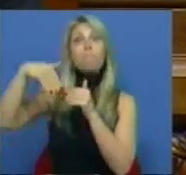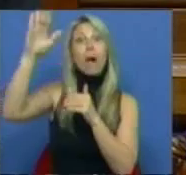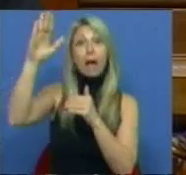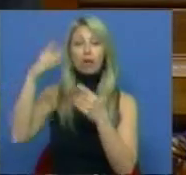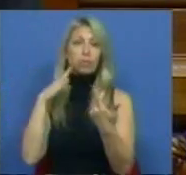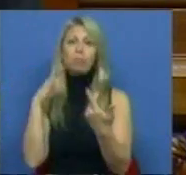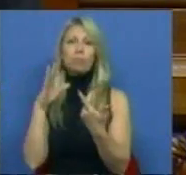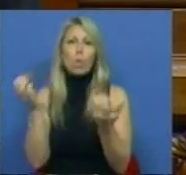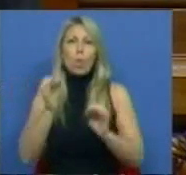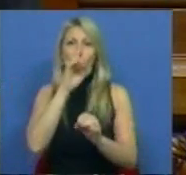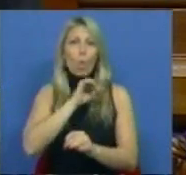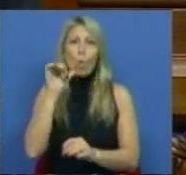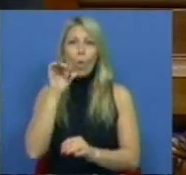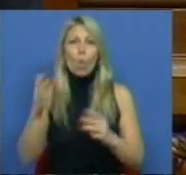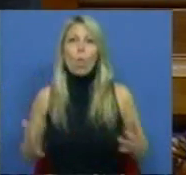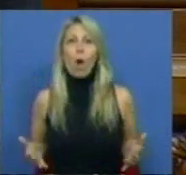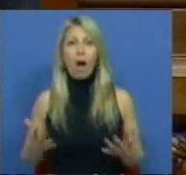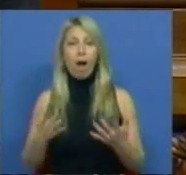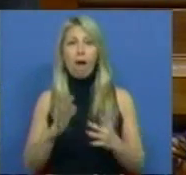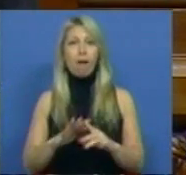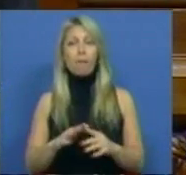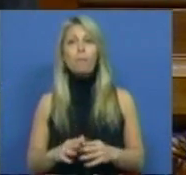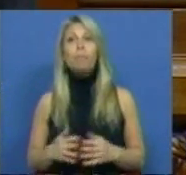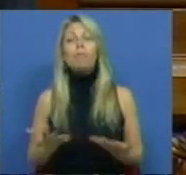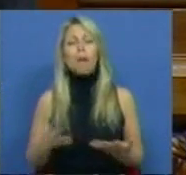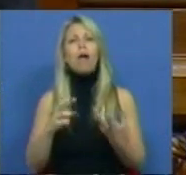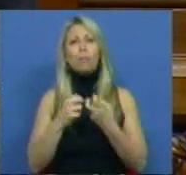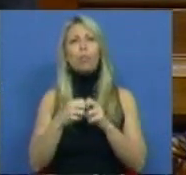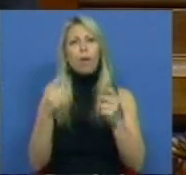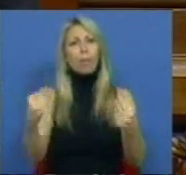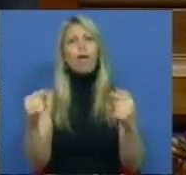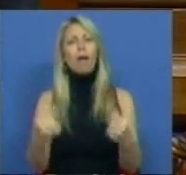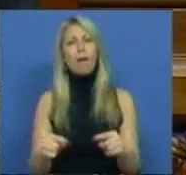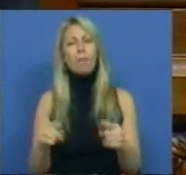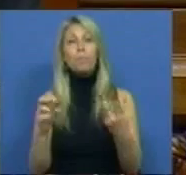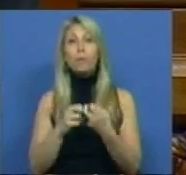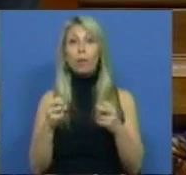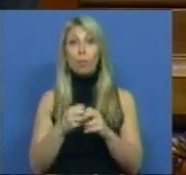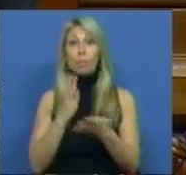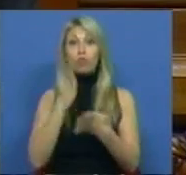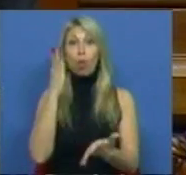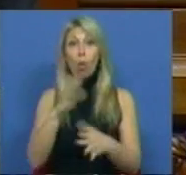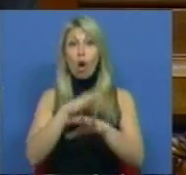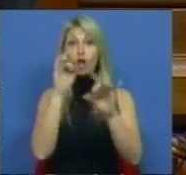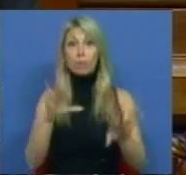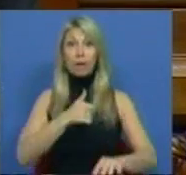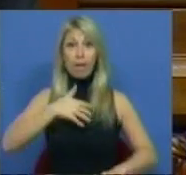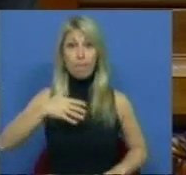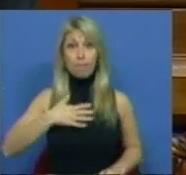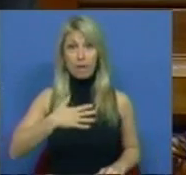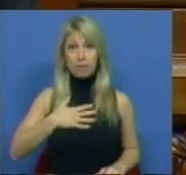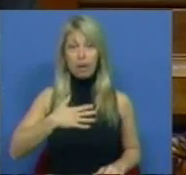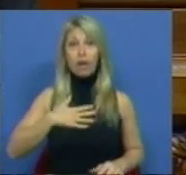ano. Mas há um problema. E o problema é que só nos hospitais empresa